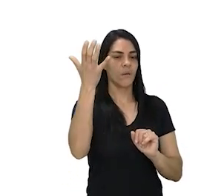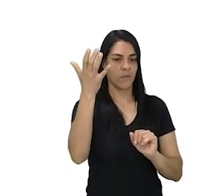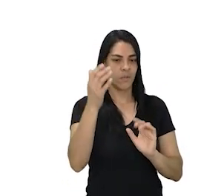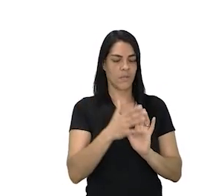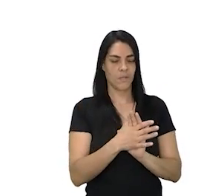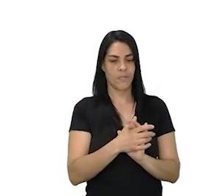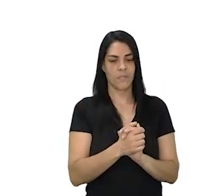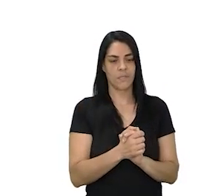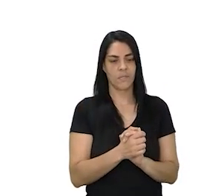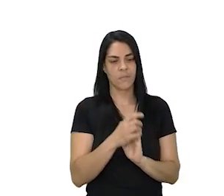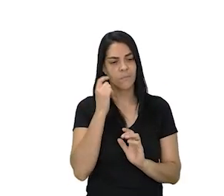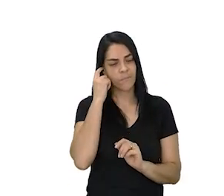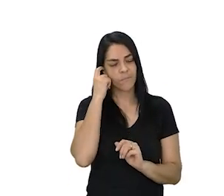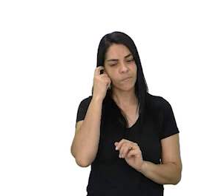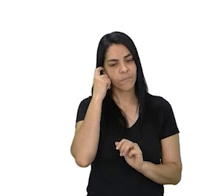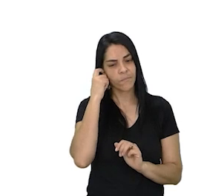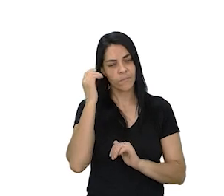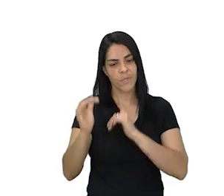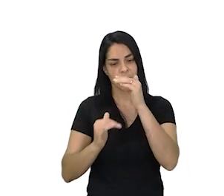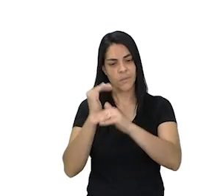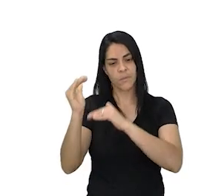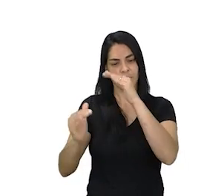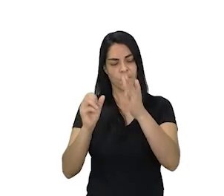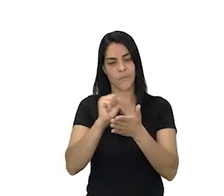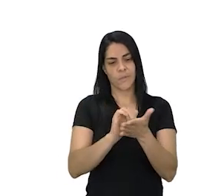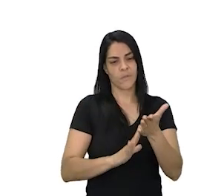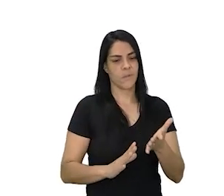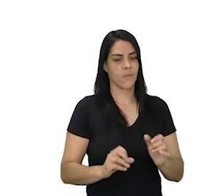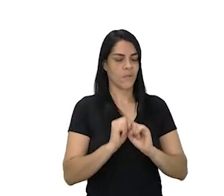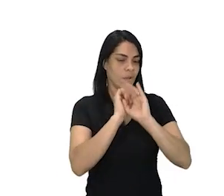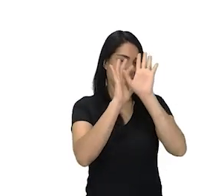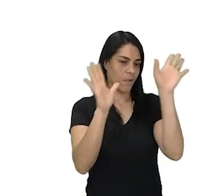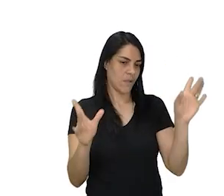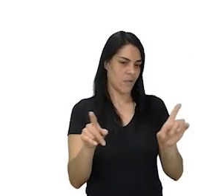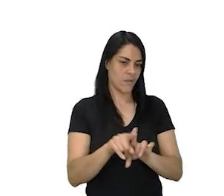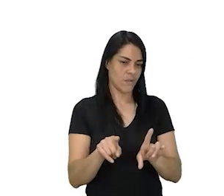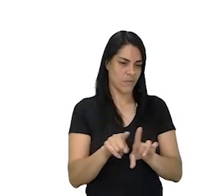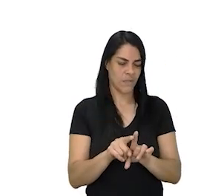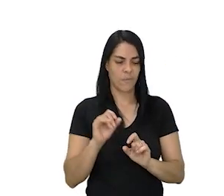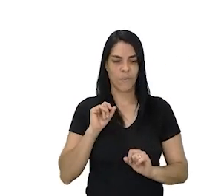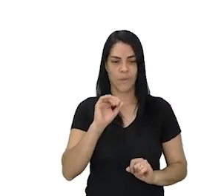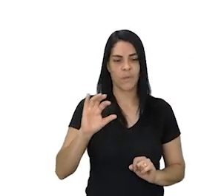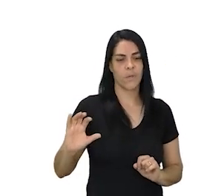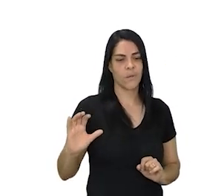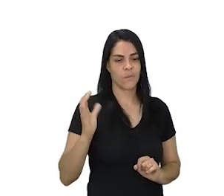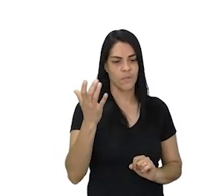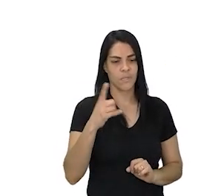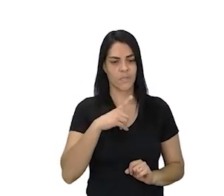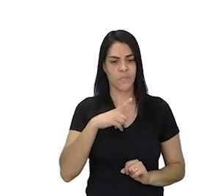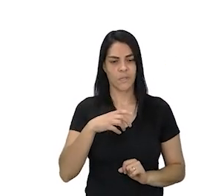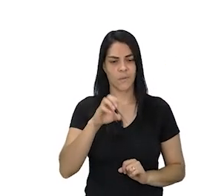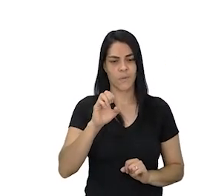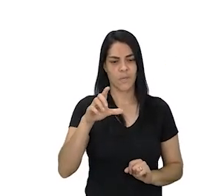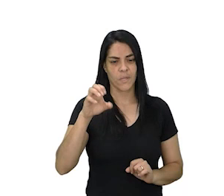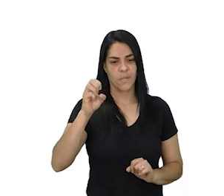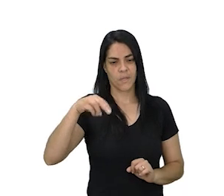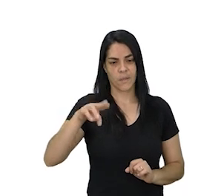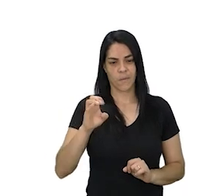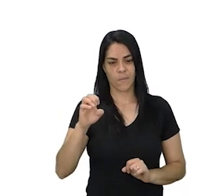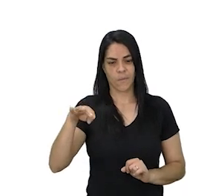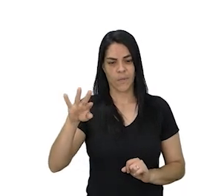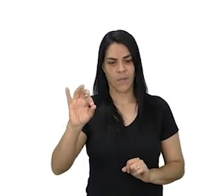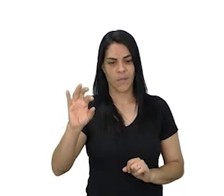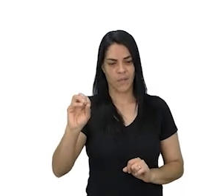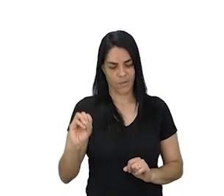relevante, né, no desenvolvimento da atividade, e claro que vem aqui um elemento que para a área de